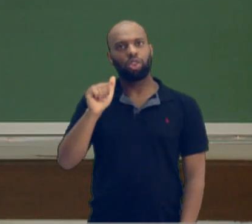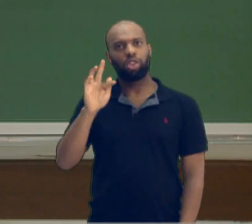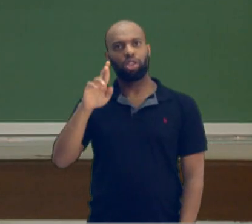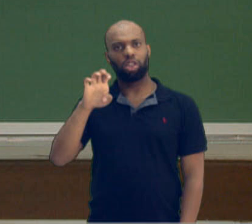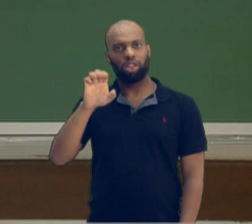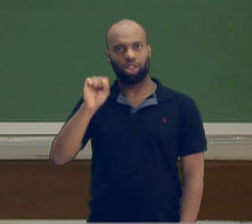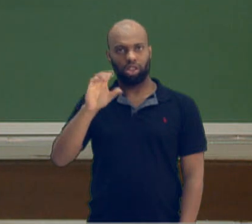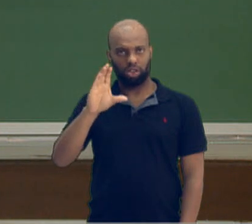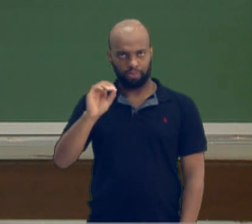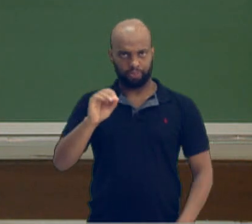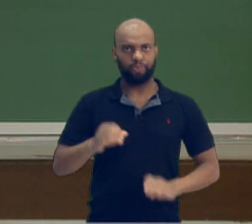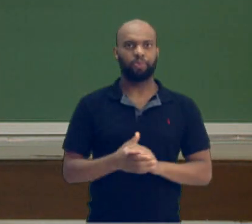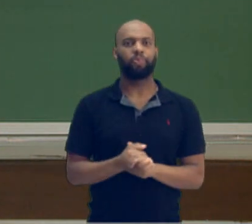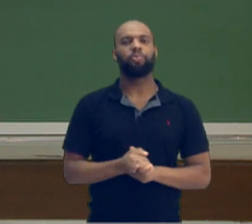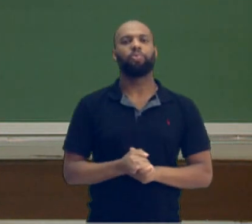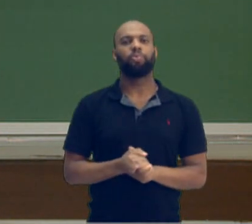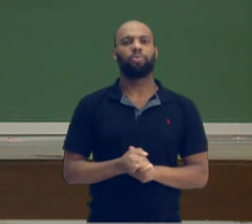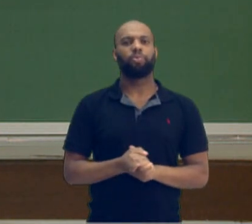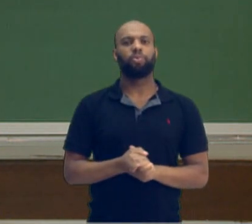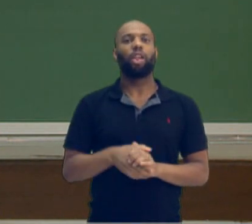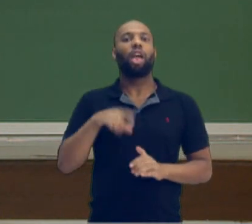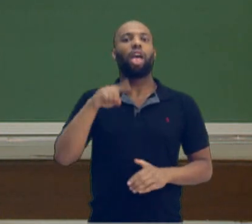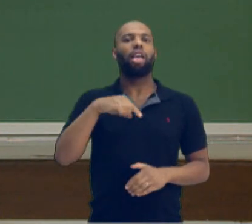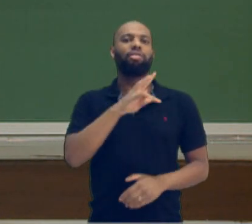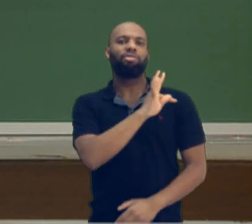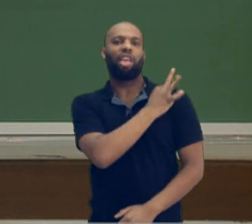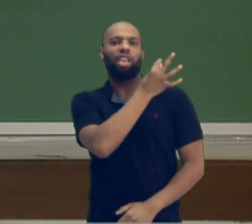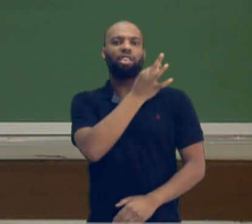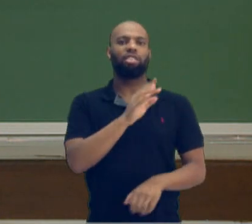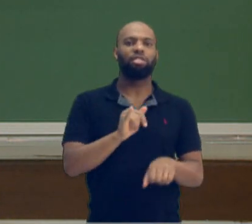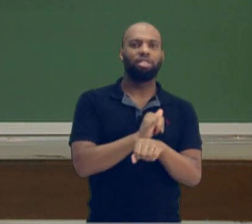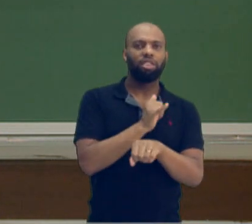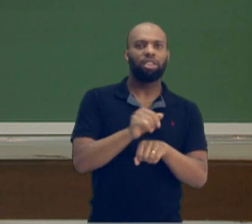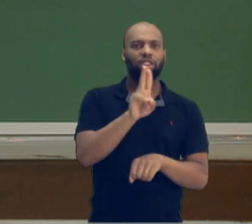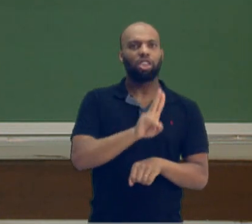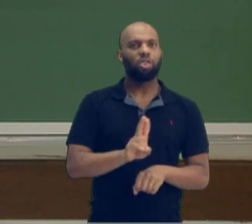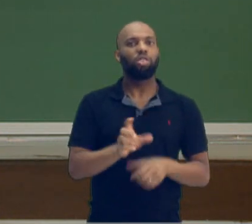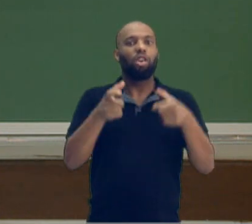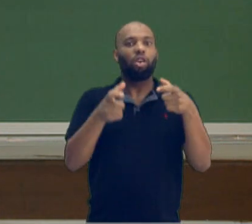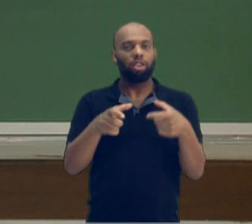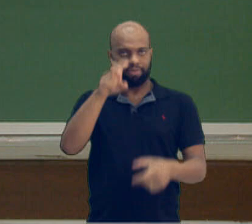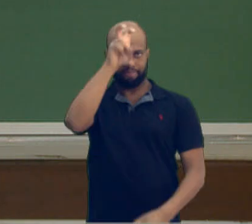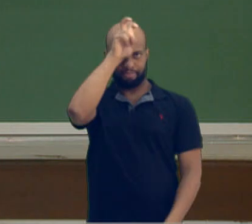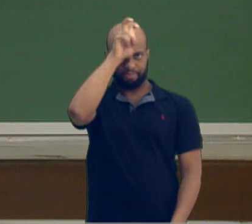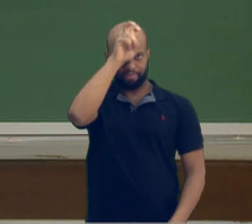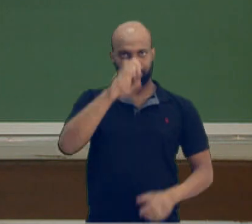afresco, né? Então, aí é a técnica muito utilizada no Egito.